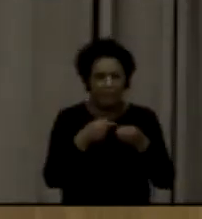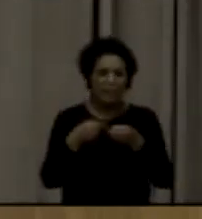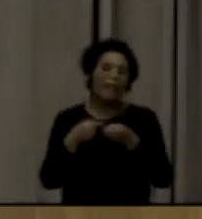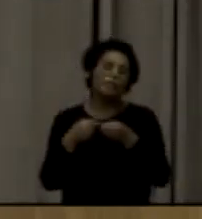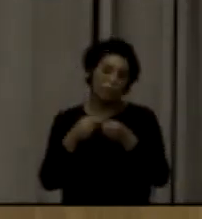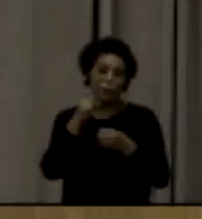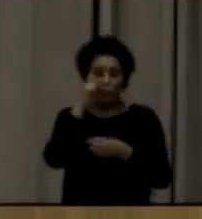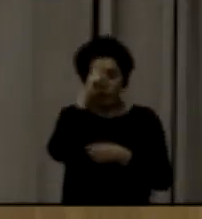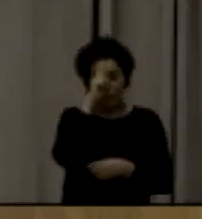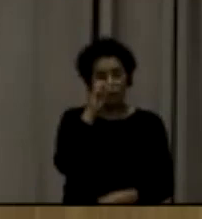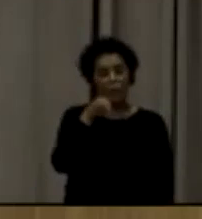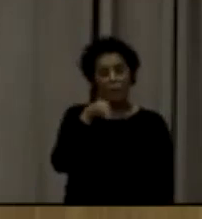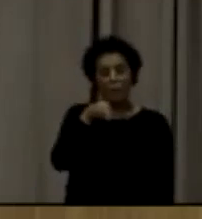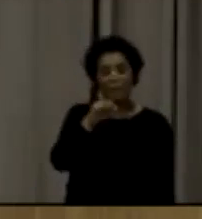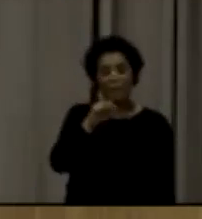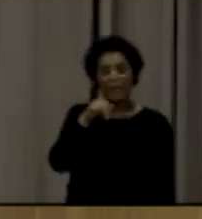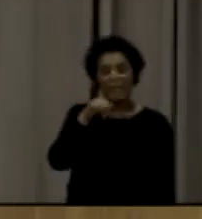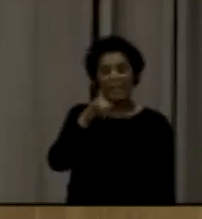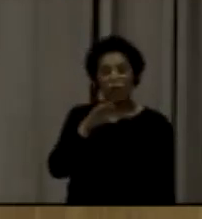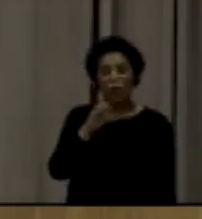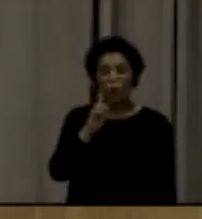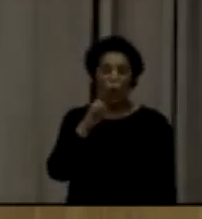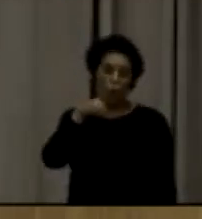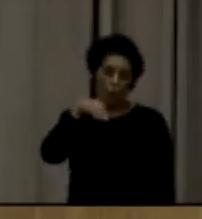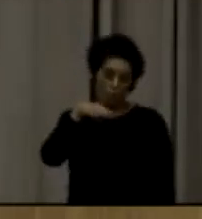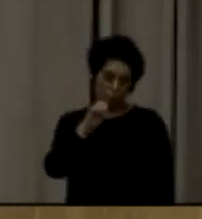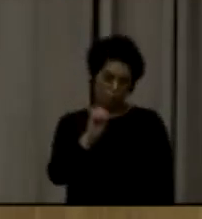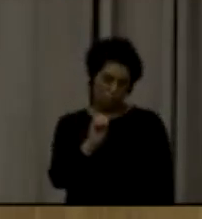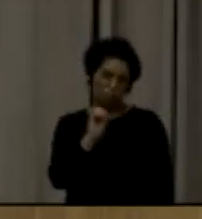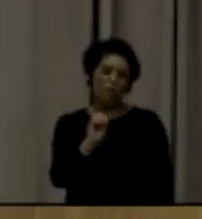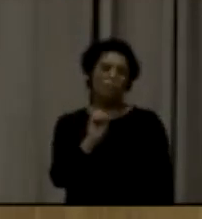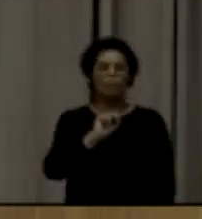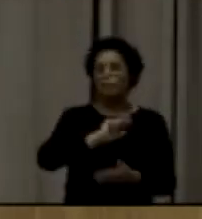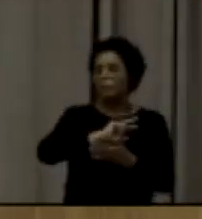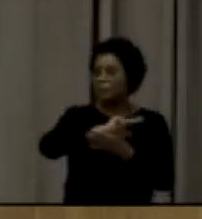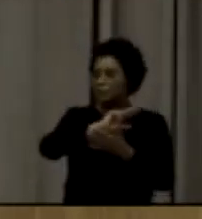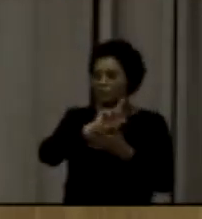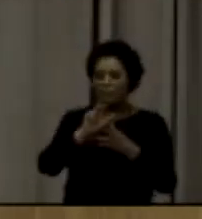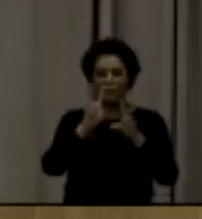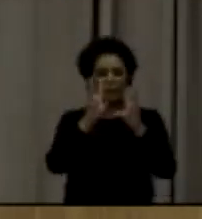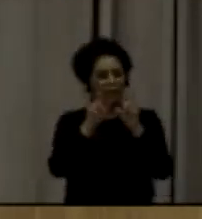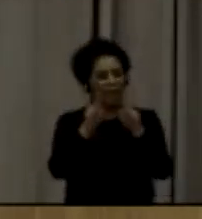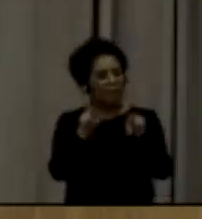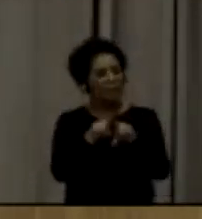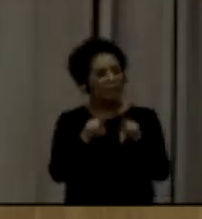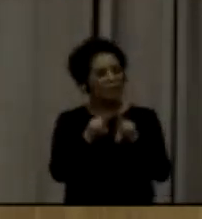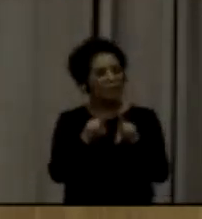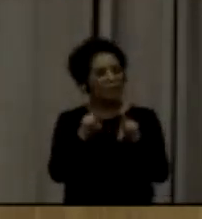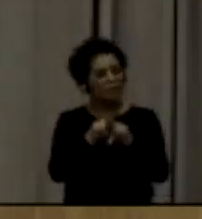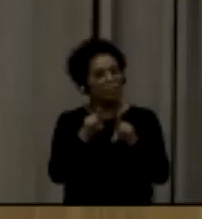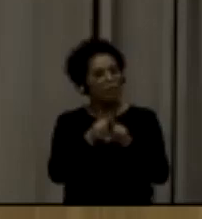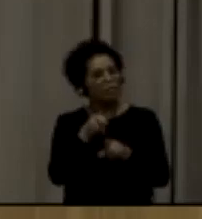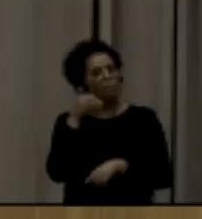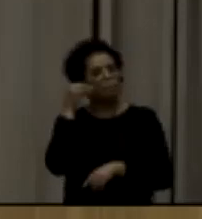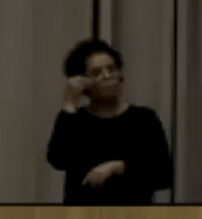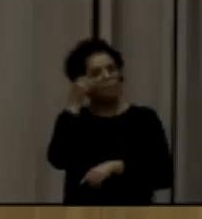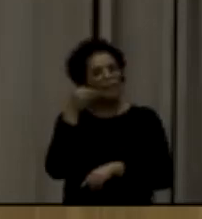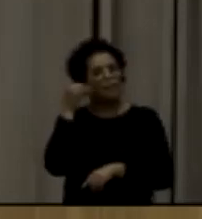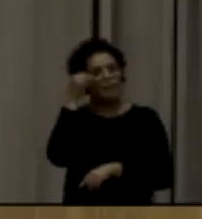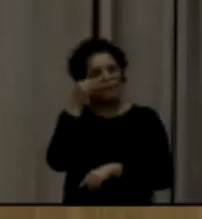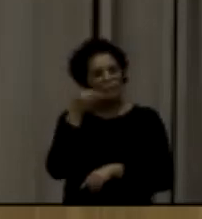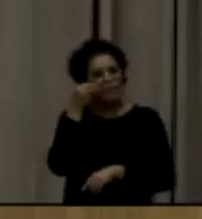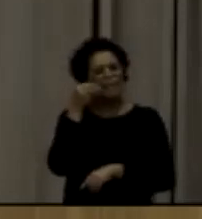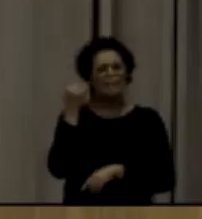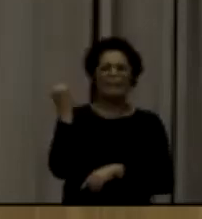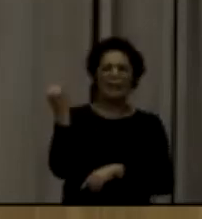manicômios, mulheres com 40 anos. Então, vejam, nós teremos muitos temas e também vamos ter uma experiência